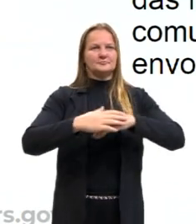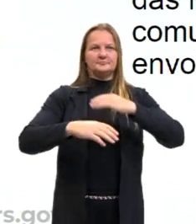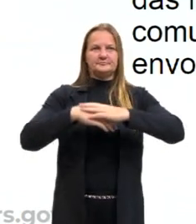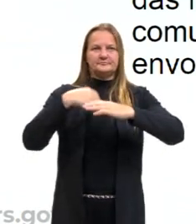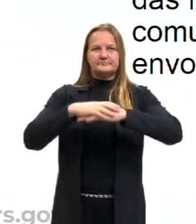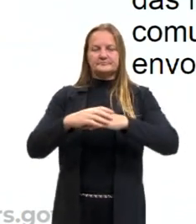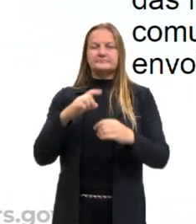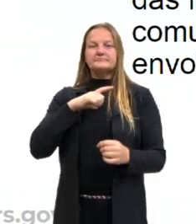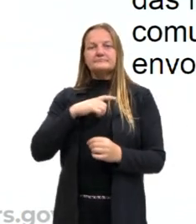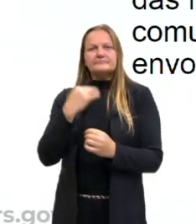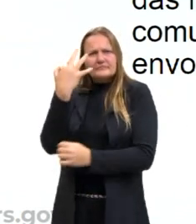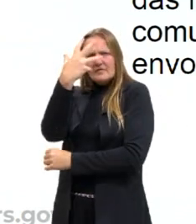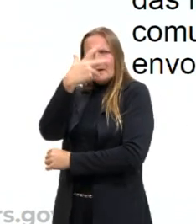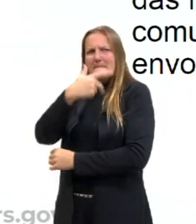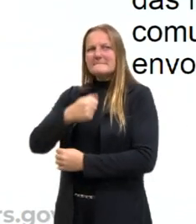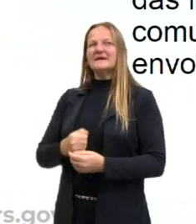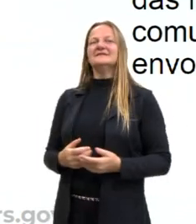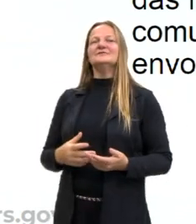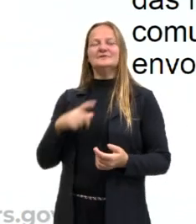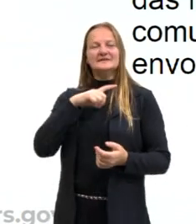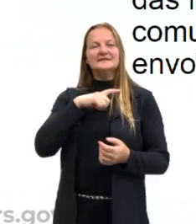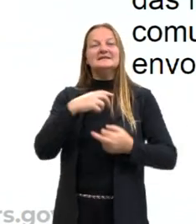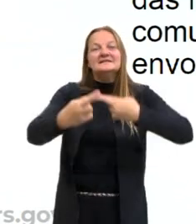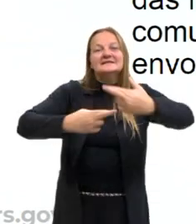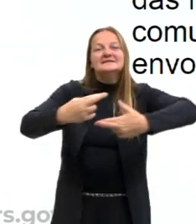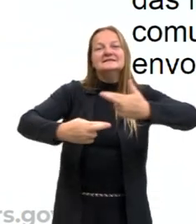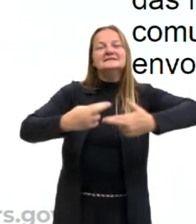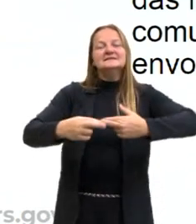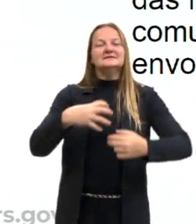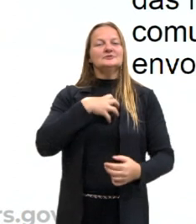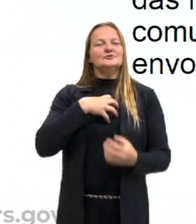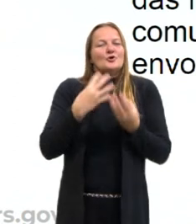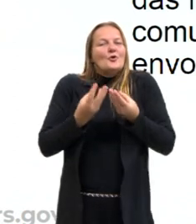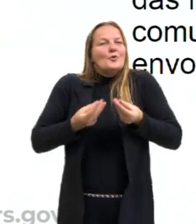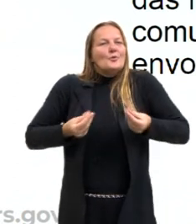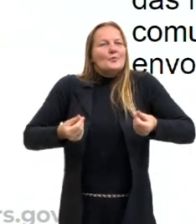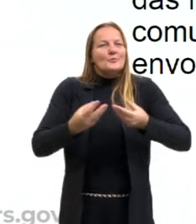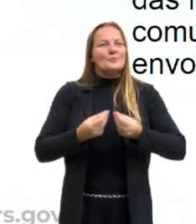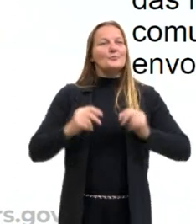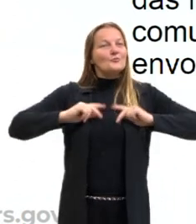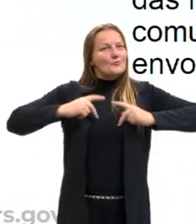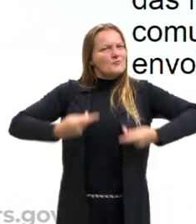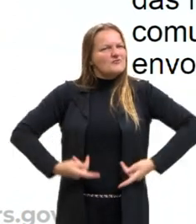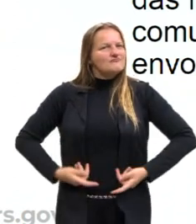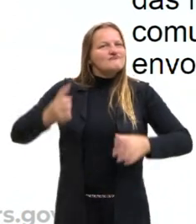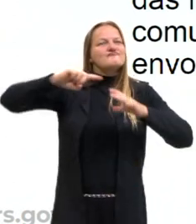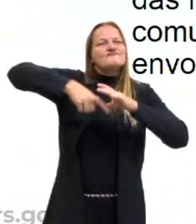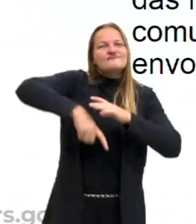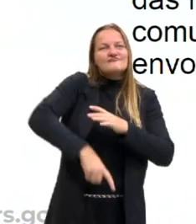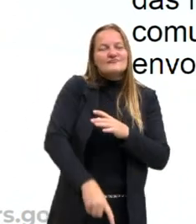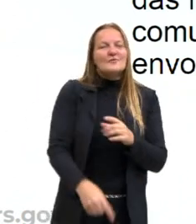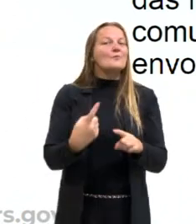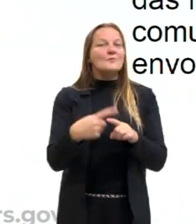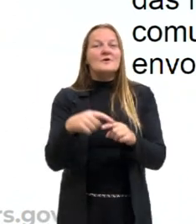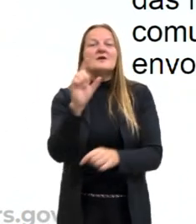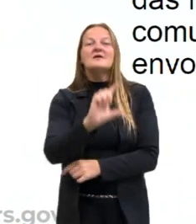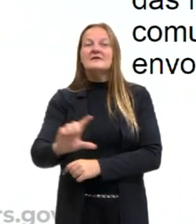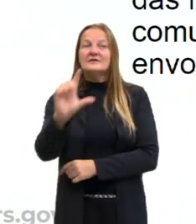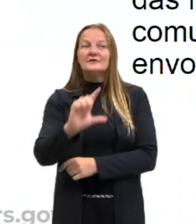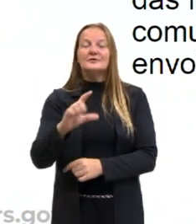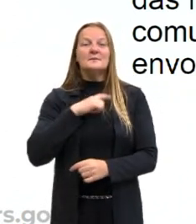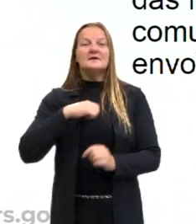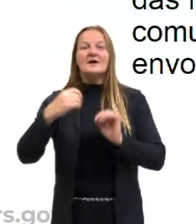dizer que seja Belo que envolva que seja num nível sensível e humanamente profundo porque a literatura